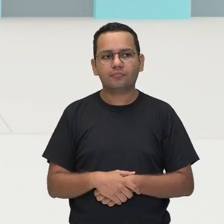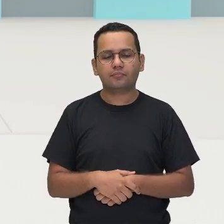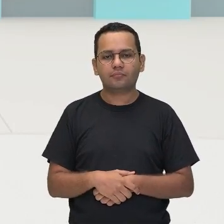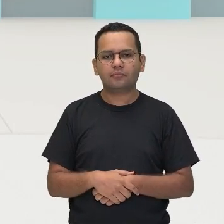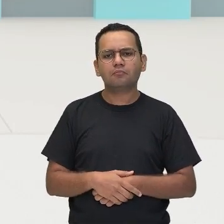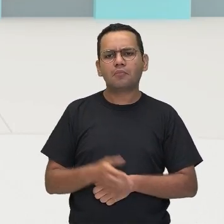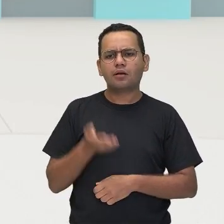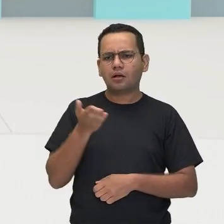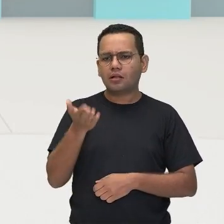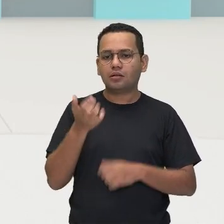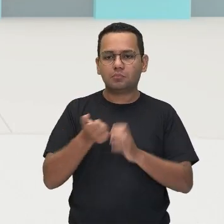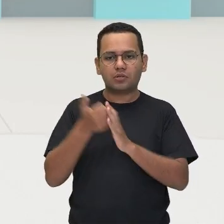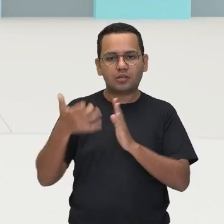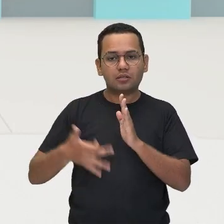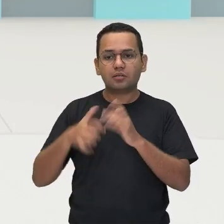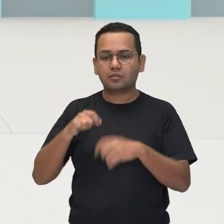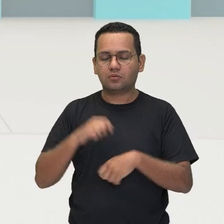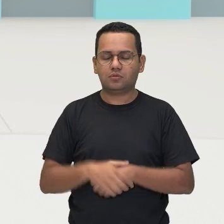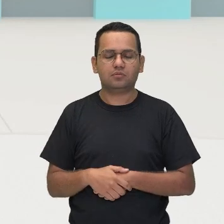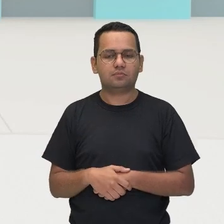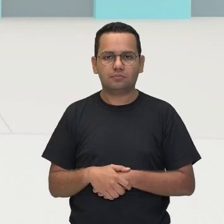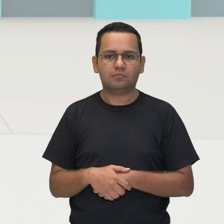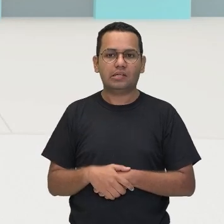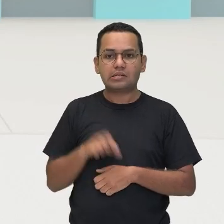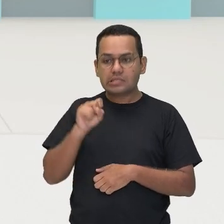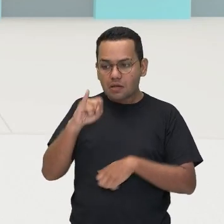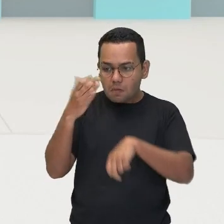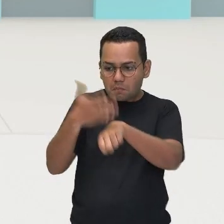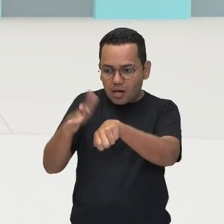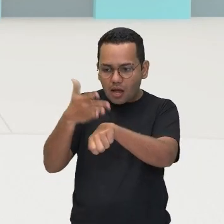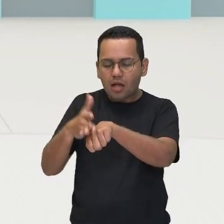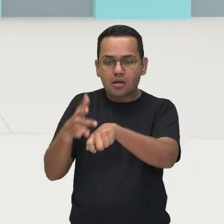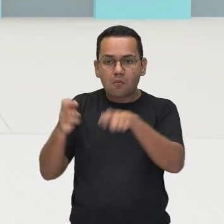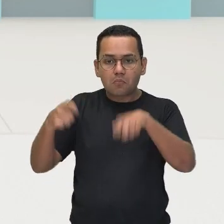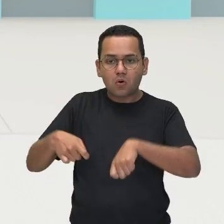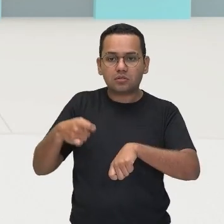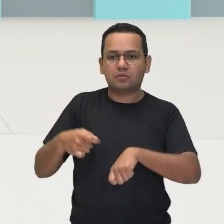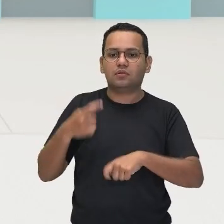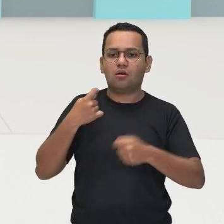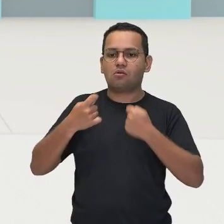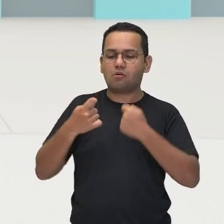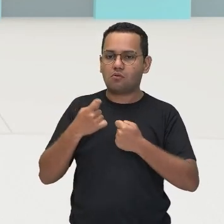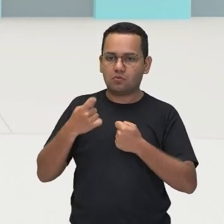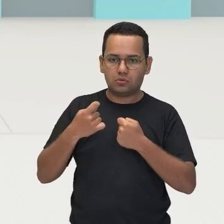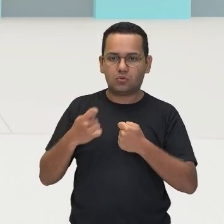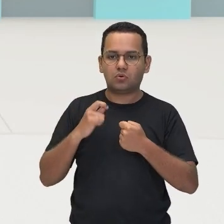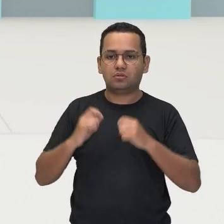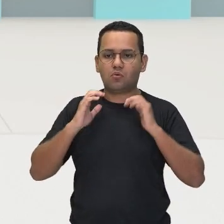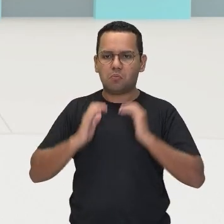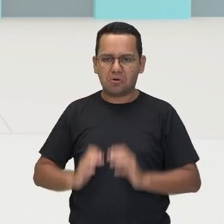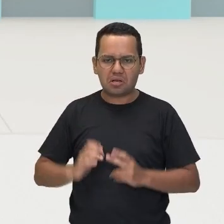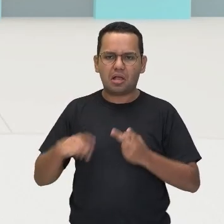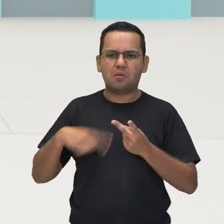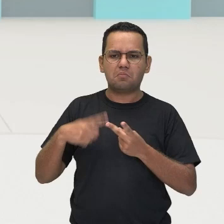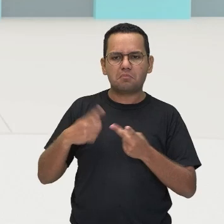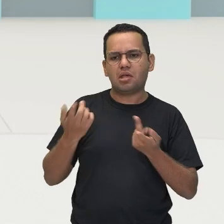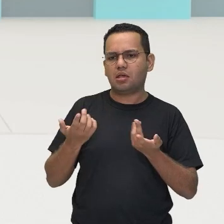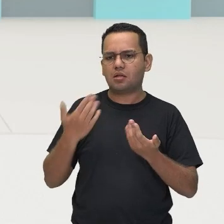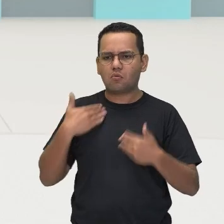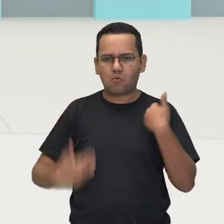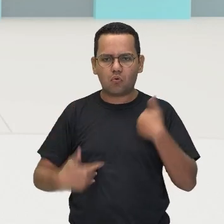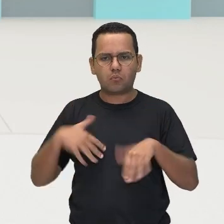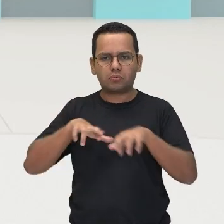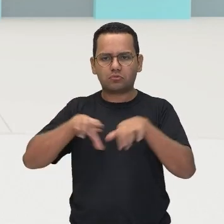aperfeiçoar o caráter através da disciplina do corpo e da mente e ele vai ser dividido ali em kiron que